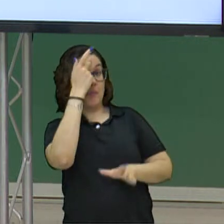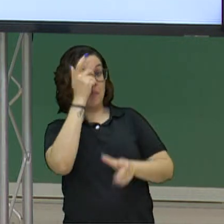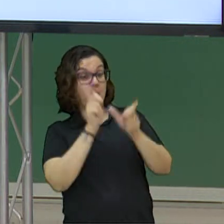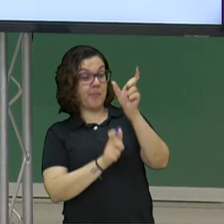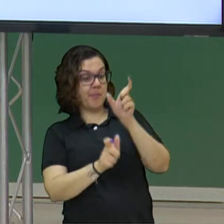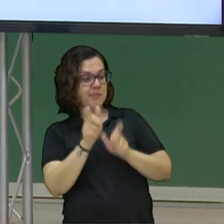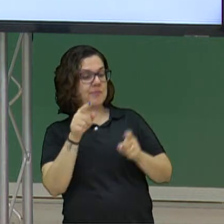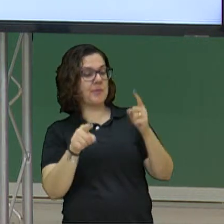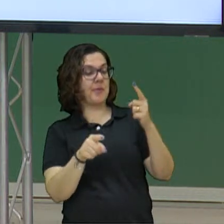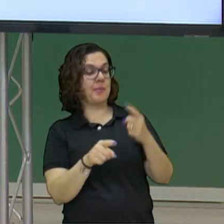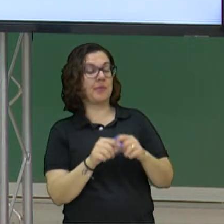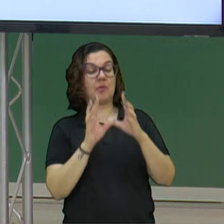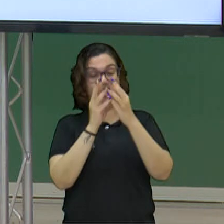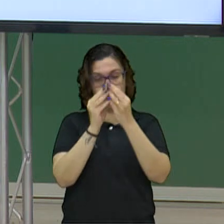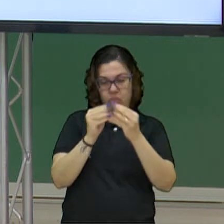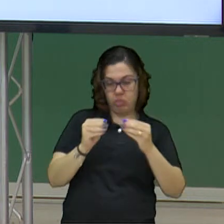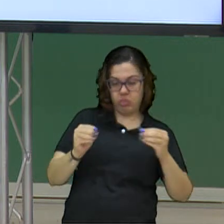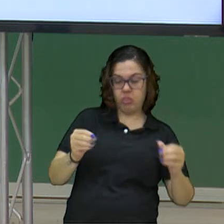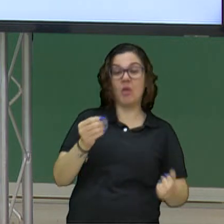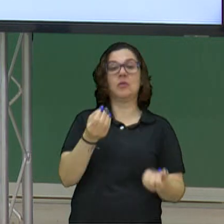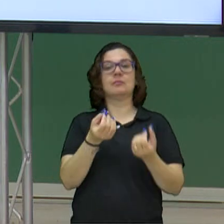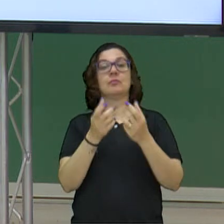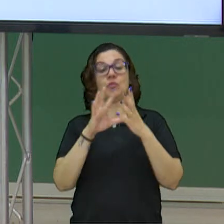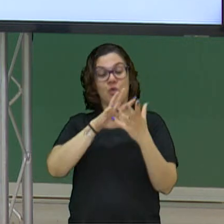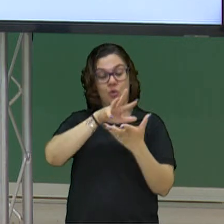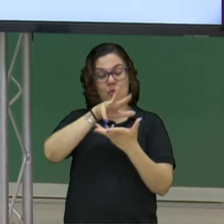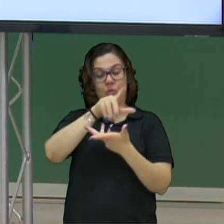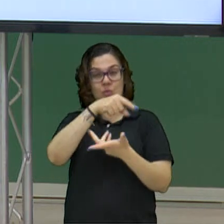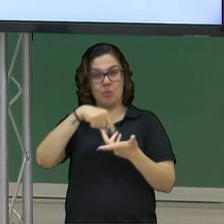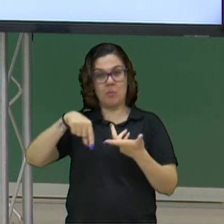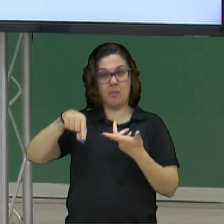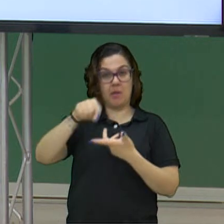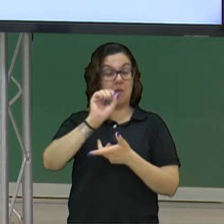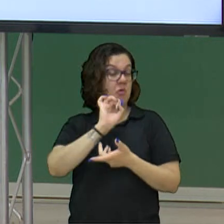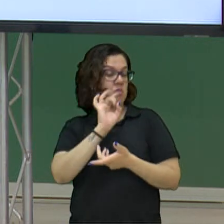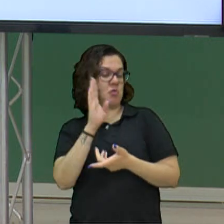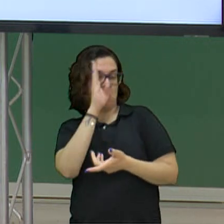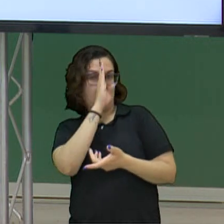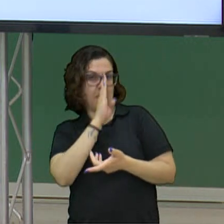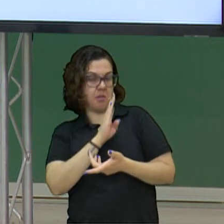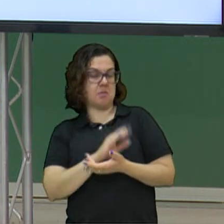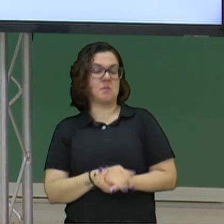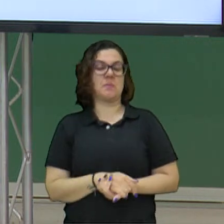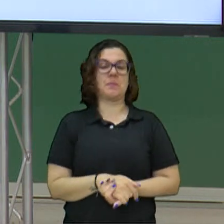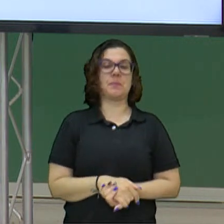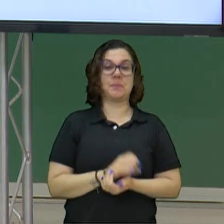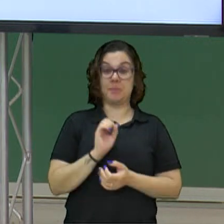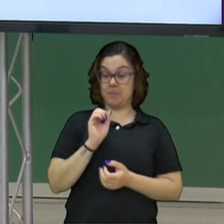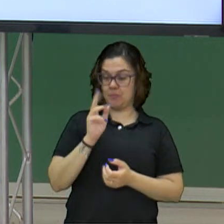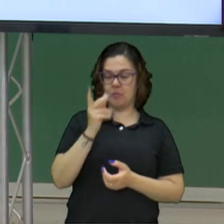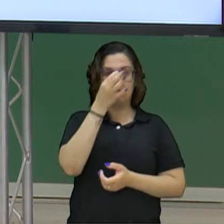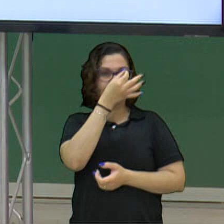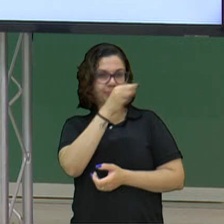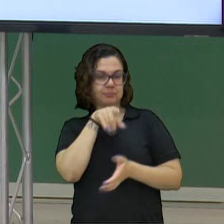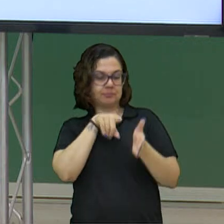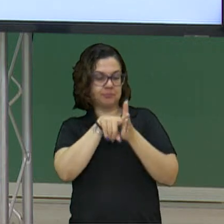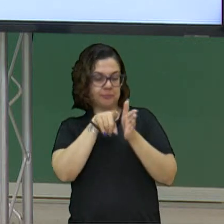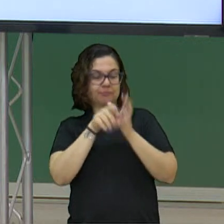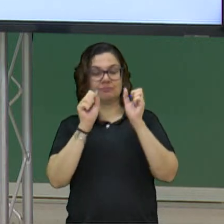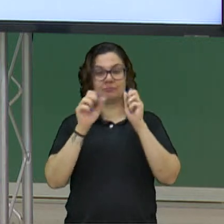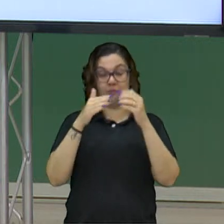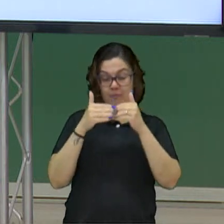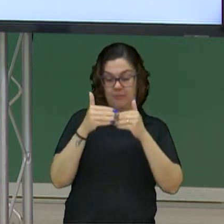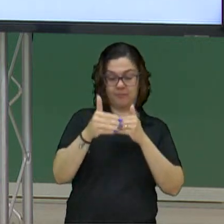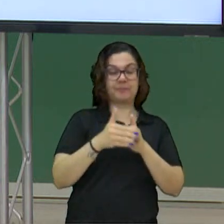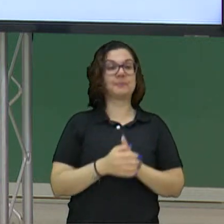florestas também estão sendo muito devastadas no planeta todo não é só no nosso país ok pessoal corrigindo a atividade vamos